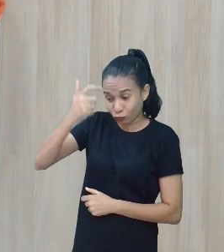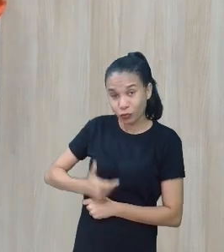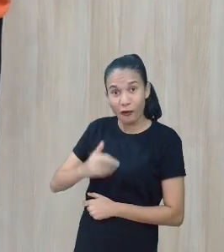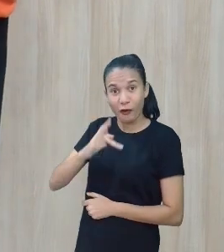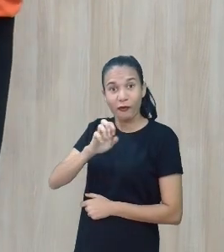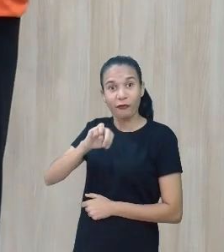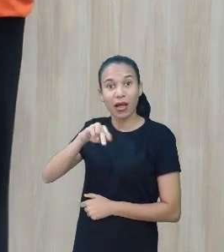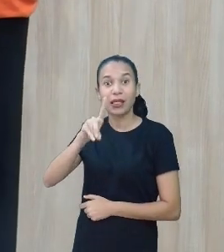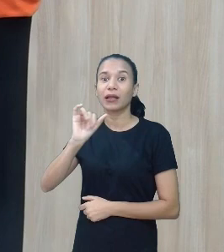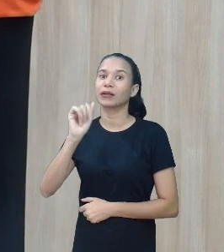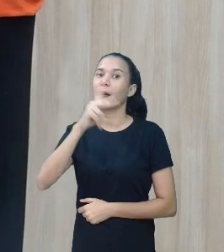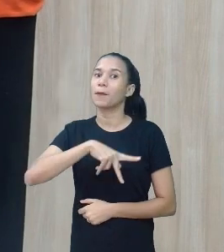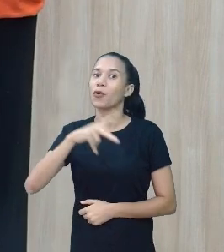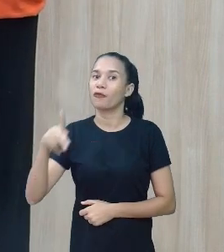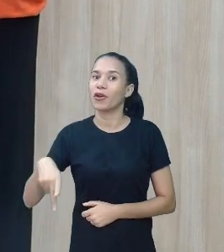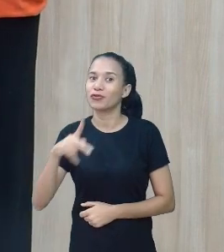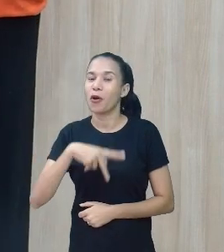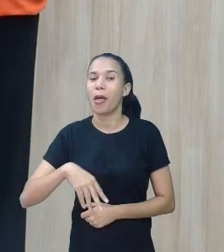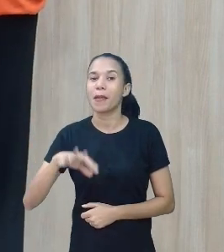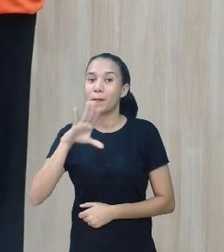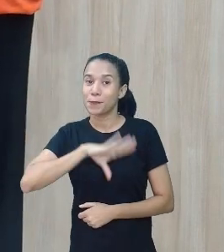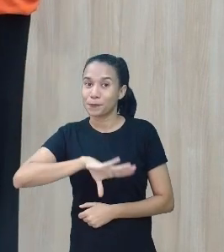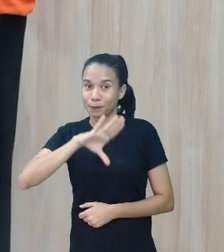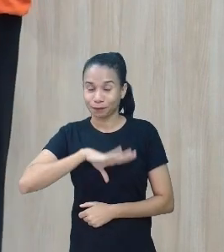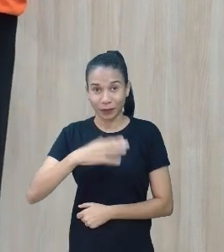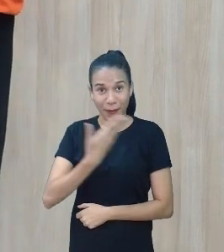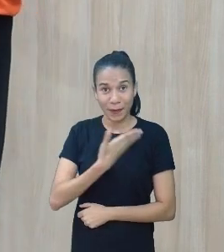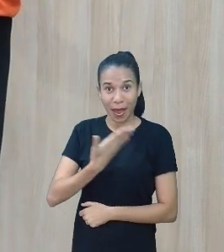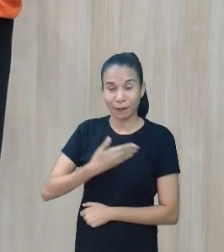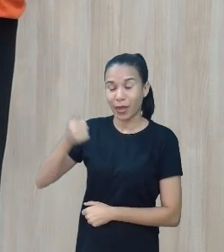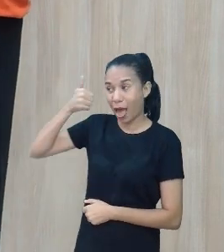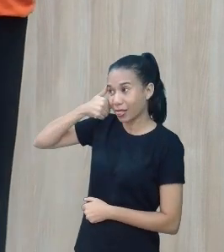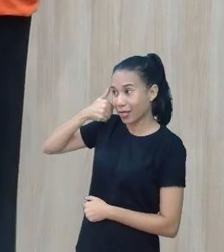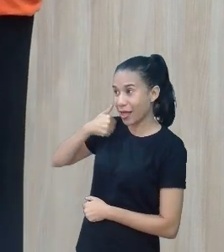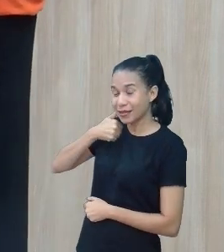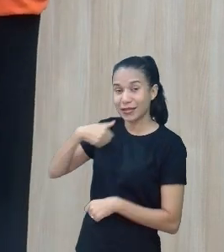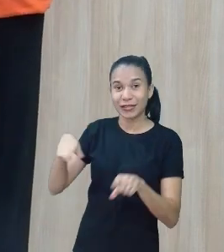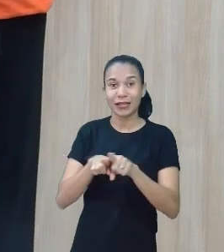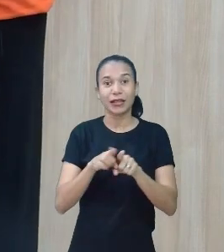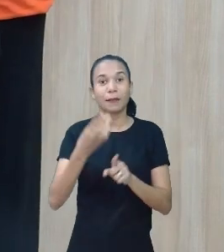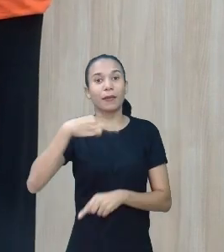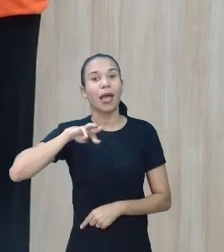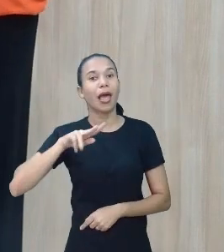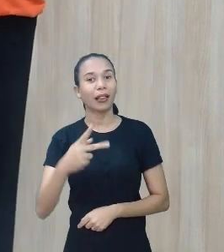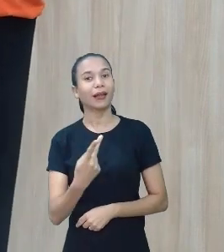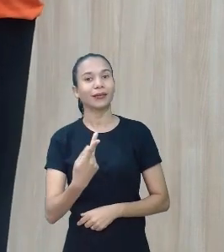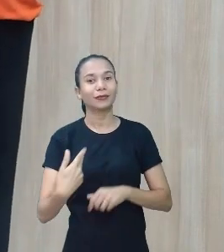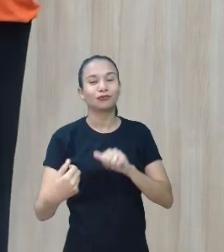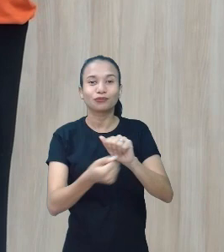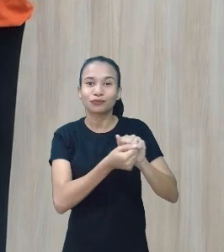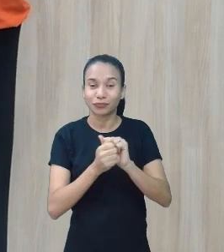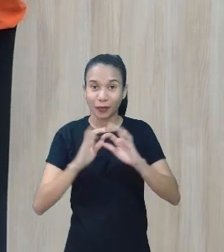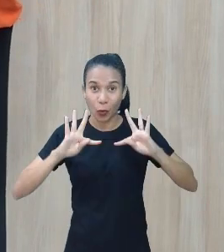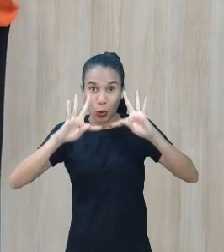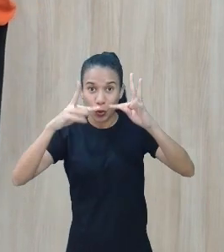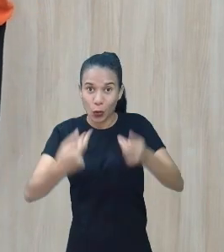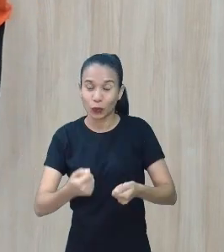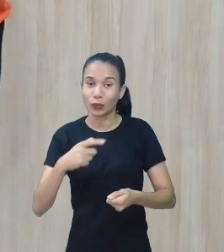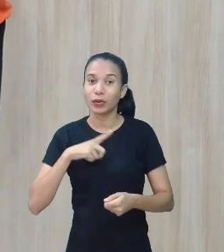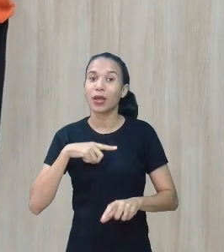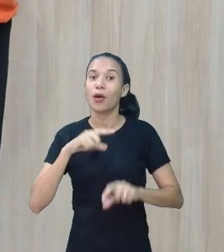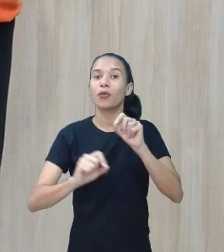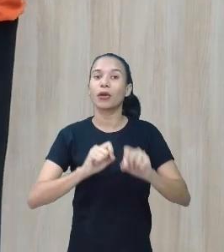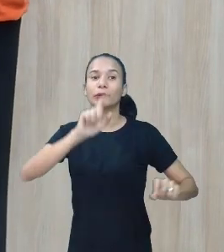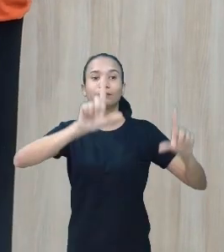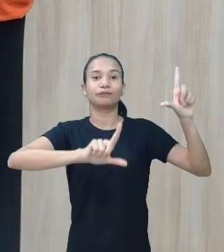Vasconcelos, professora de língua portuguesa, minha amiga Denise, minha amiga Helena e todos nós aqui pelo